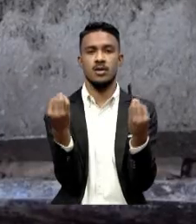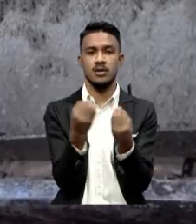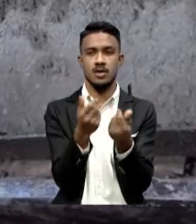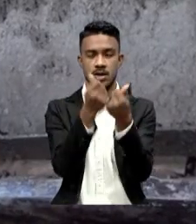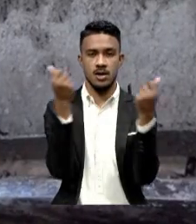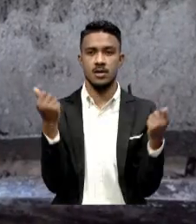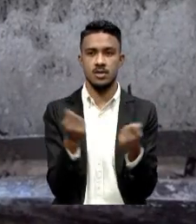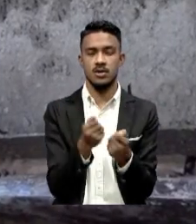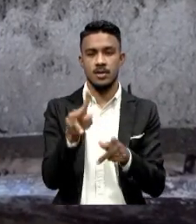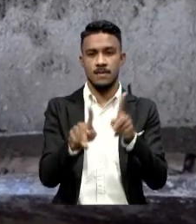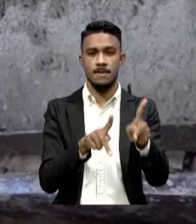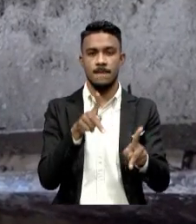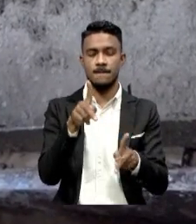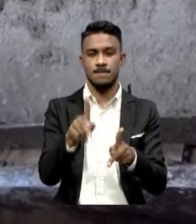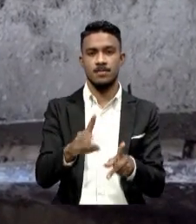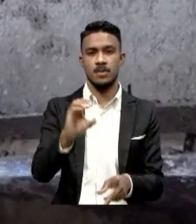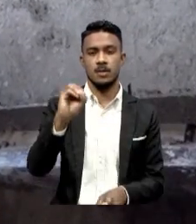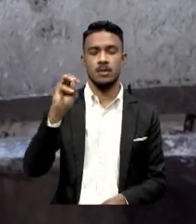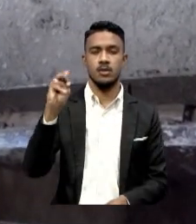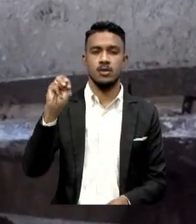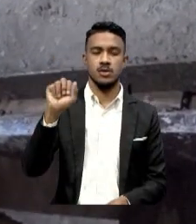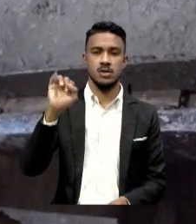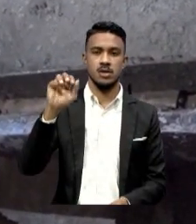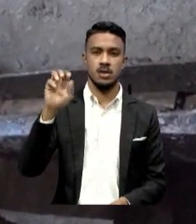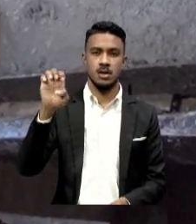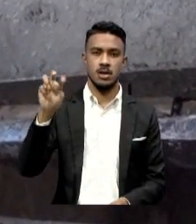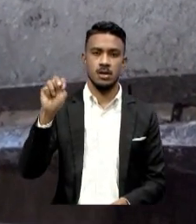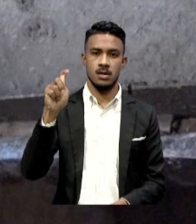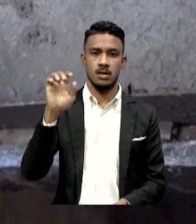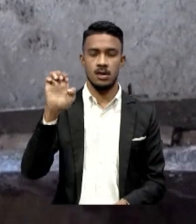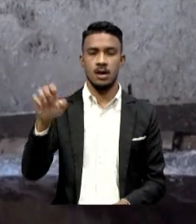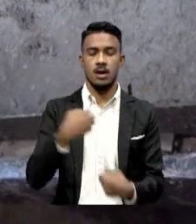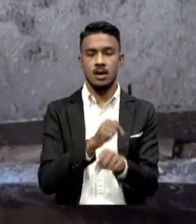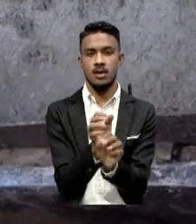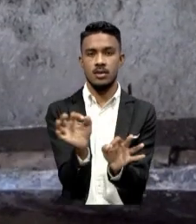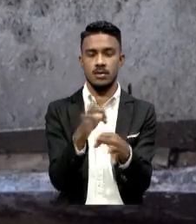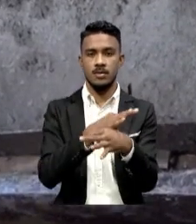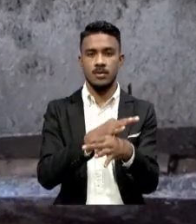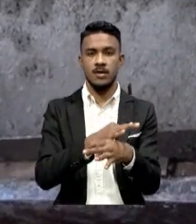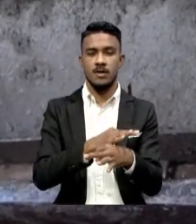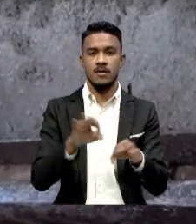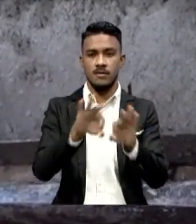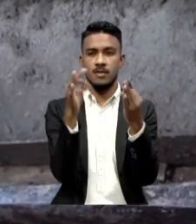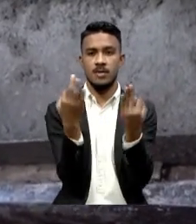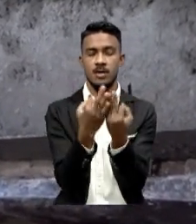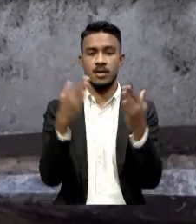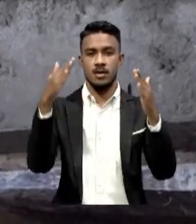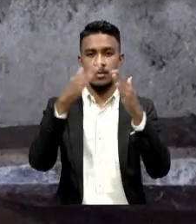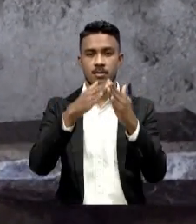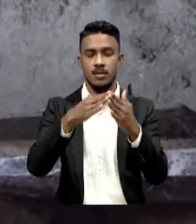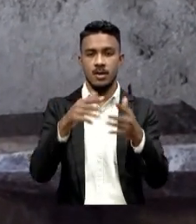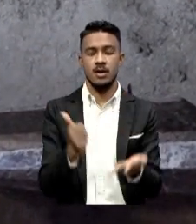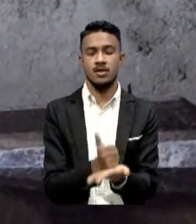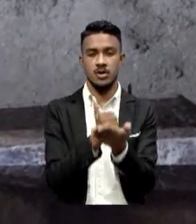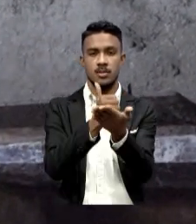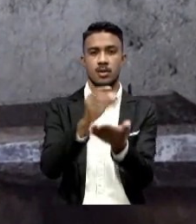asociação cidadania consciente, hodi halo rehabilitasaun ba familia ne nia uma. Grasa nebe mau otu ho manalena